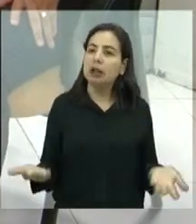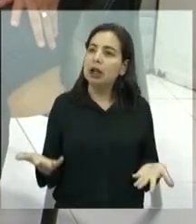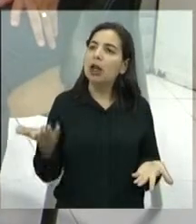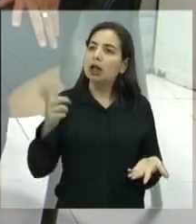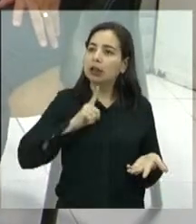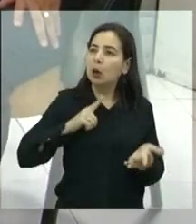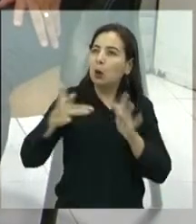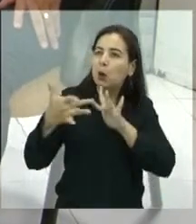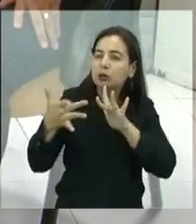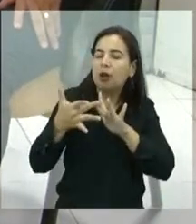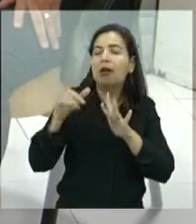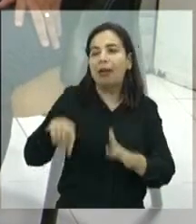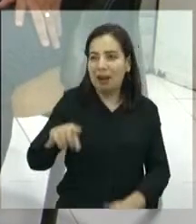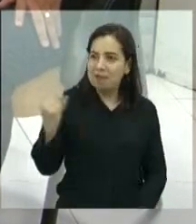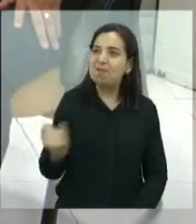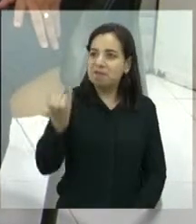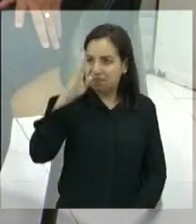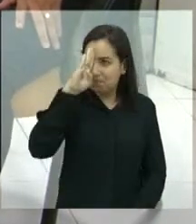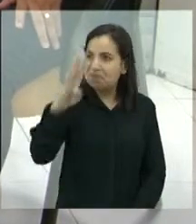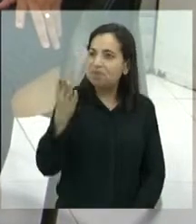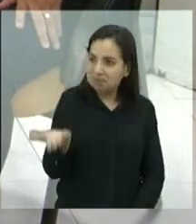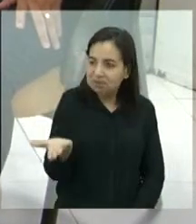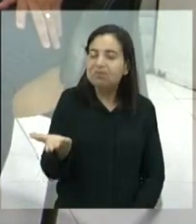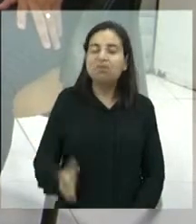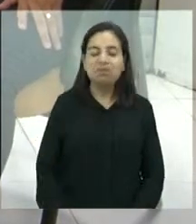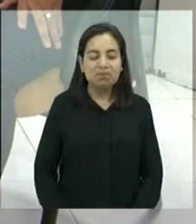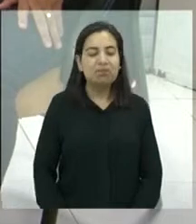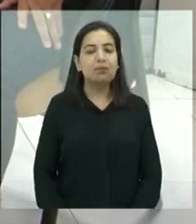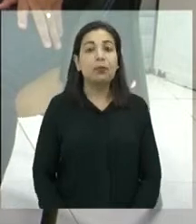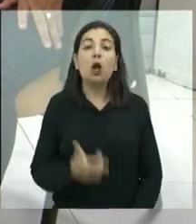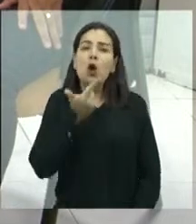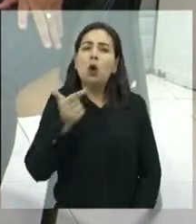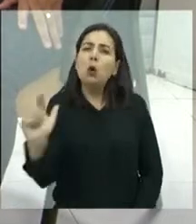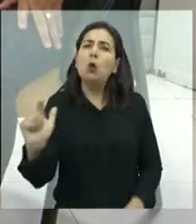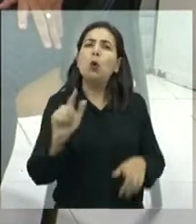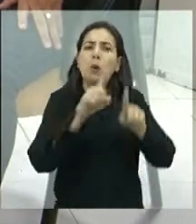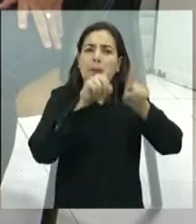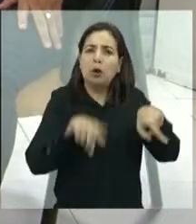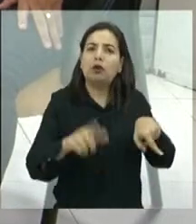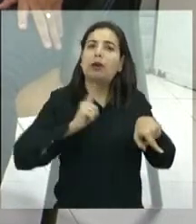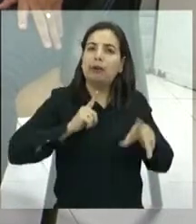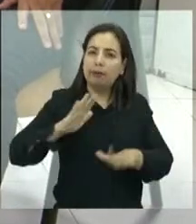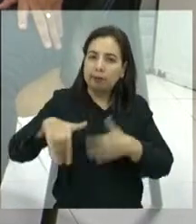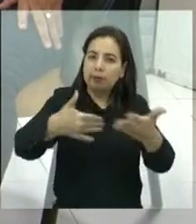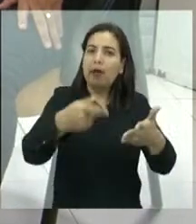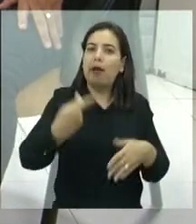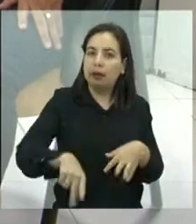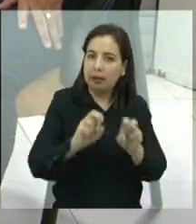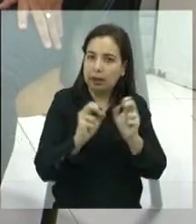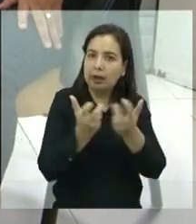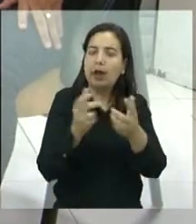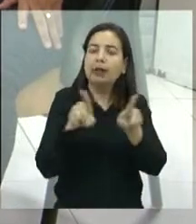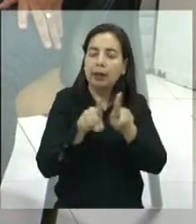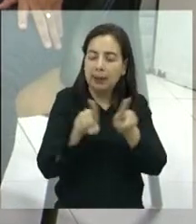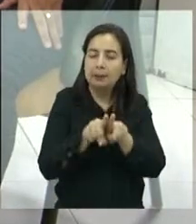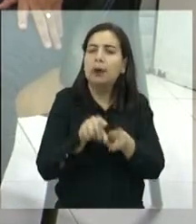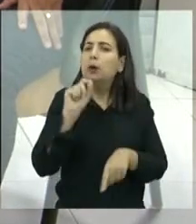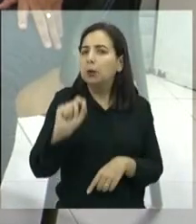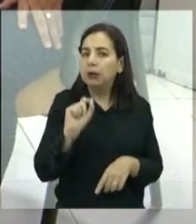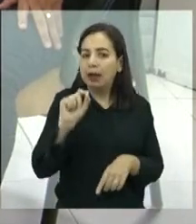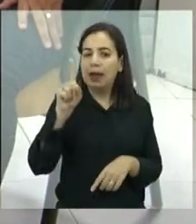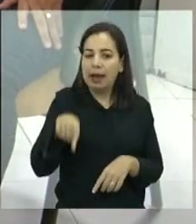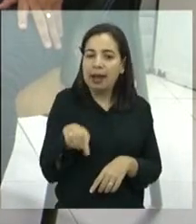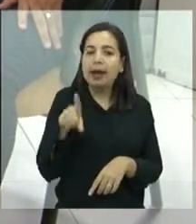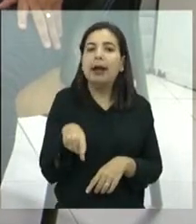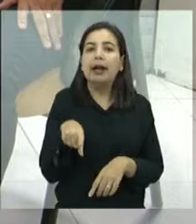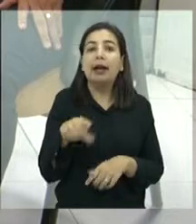físico até é fundamental, né? Agora tem um outro projeto seu que tramita aqui na casa que determina assim que veículos